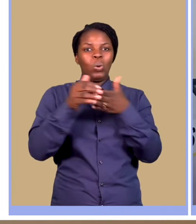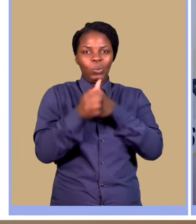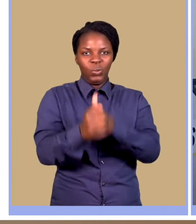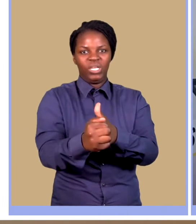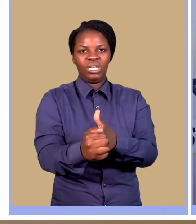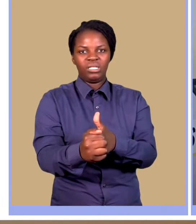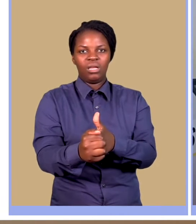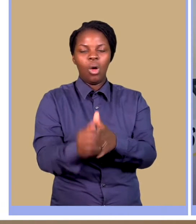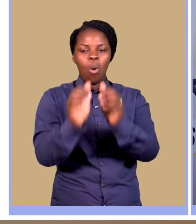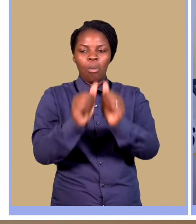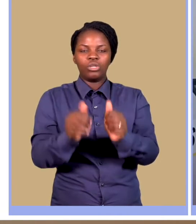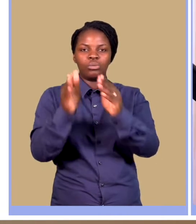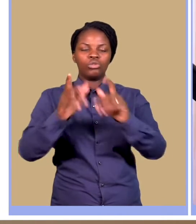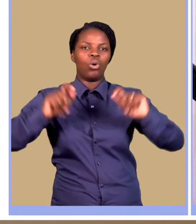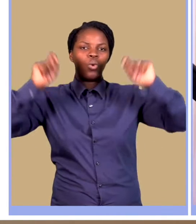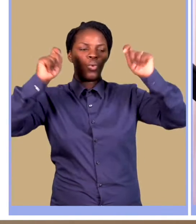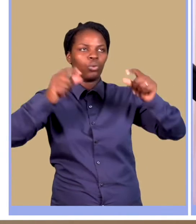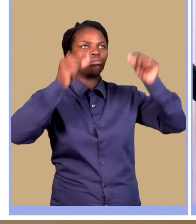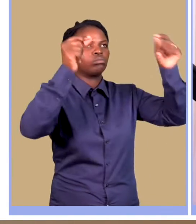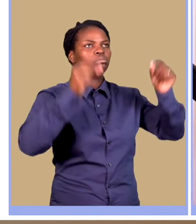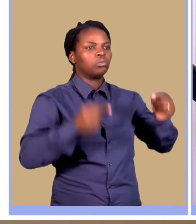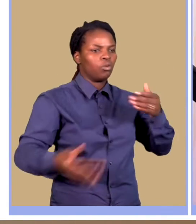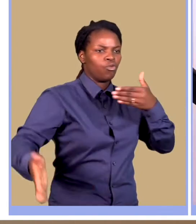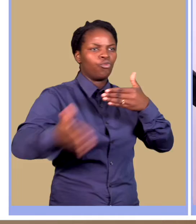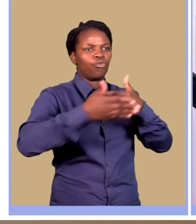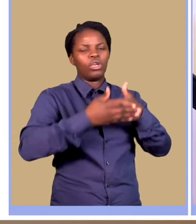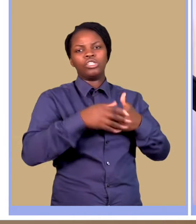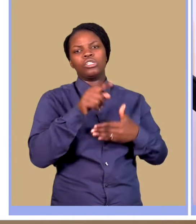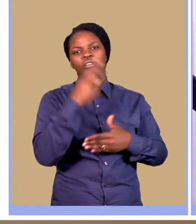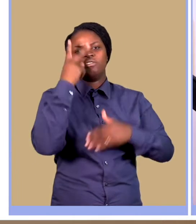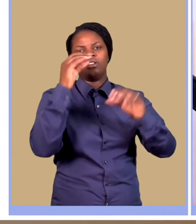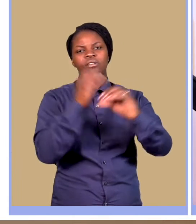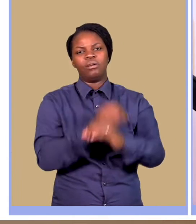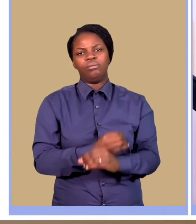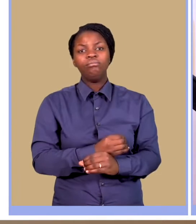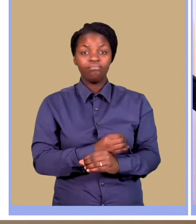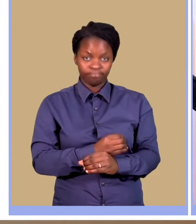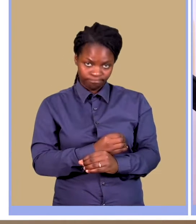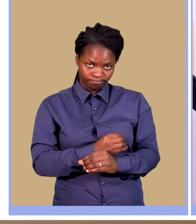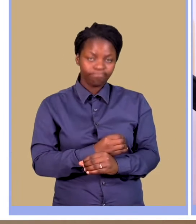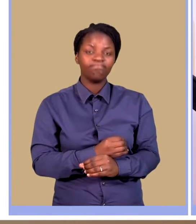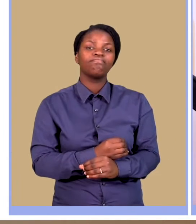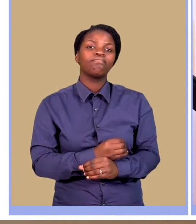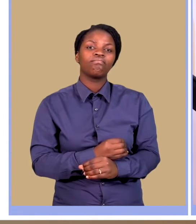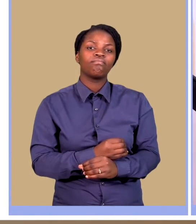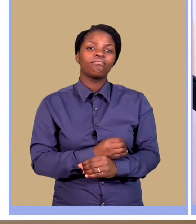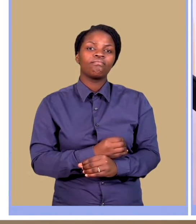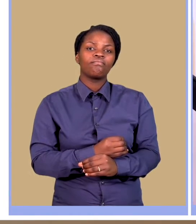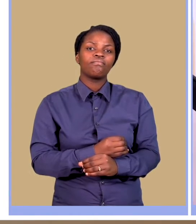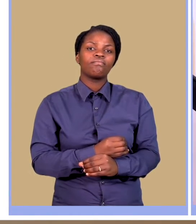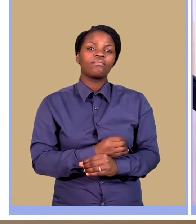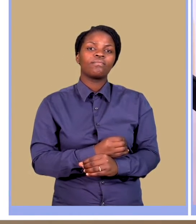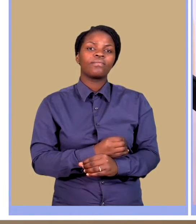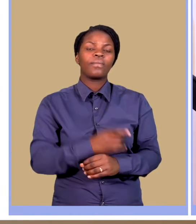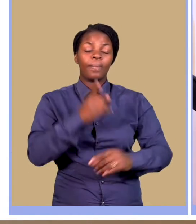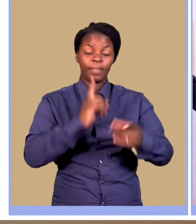essas mesmas campanhas publicitárias podem de alguma forma trazer distração, seja para o cidadão